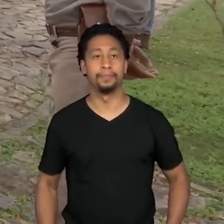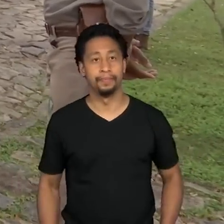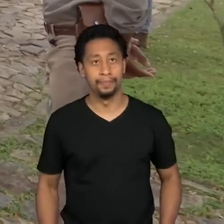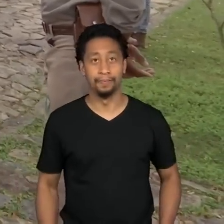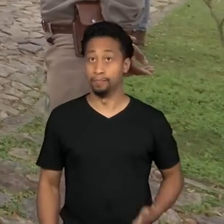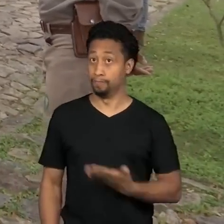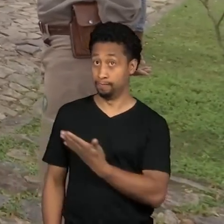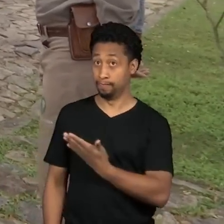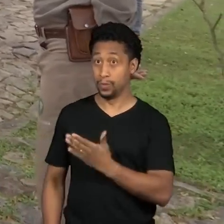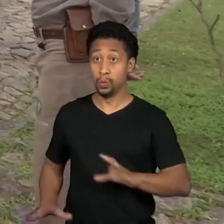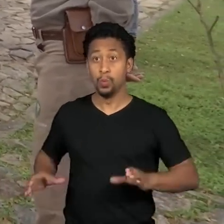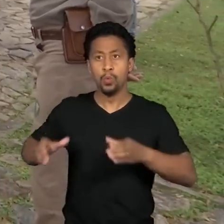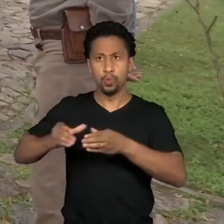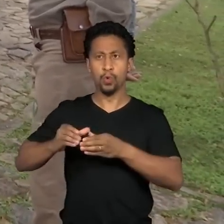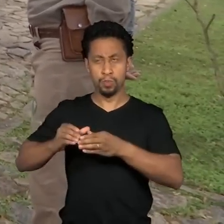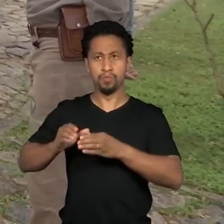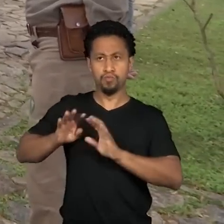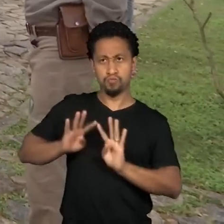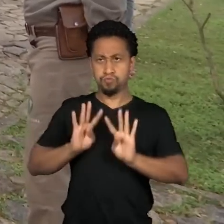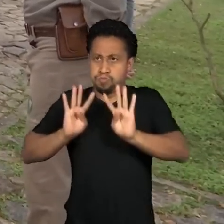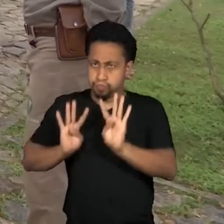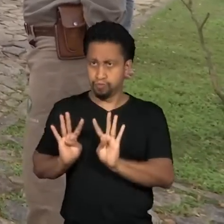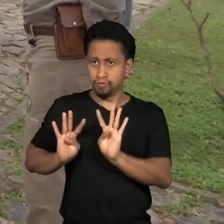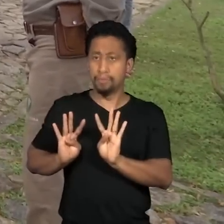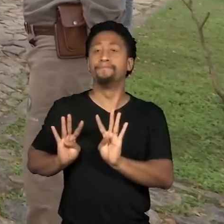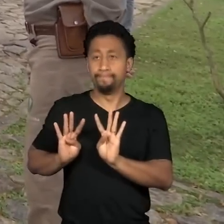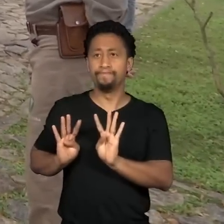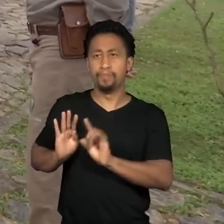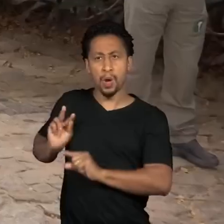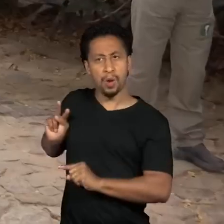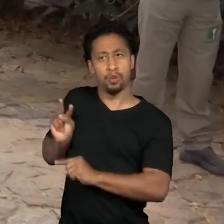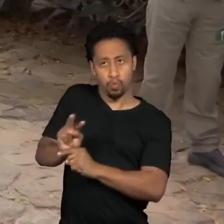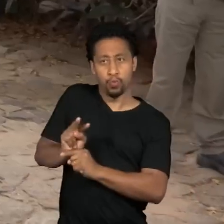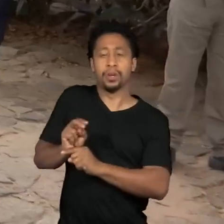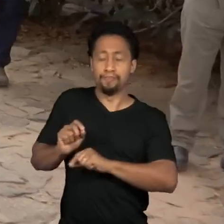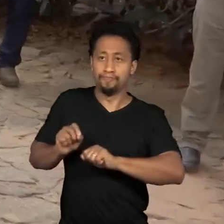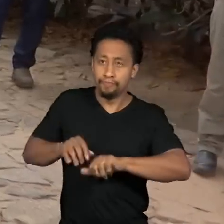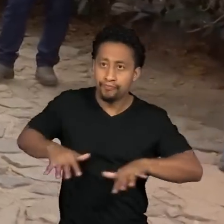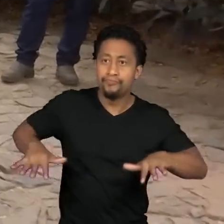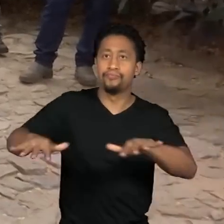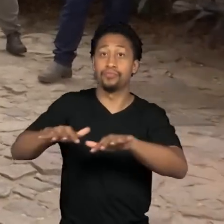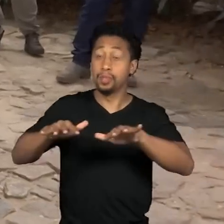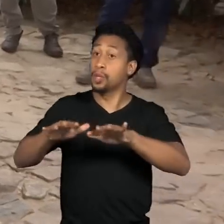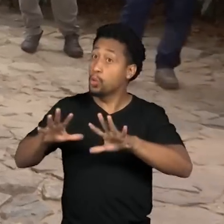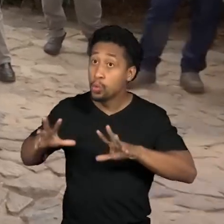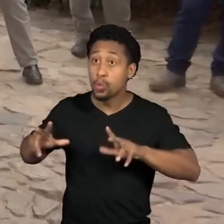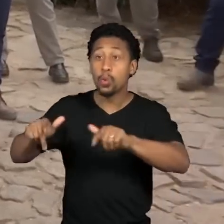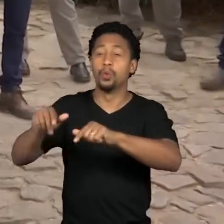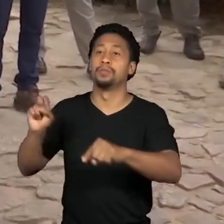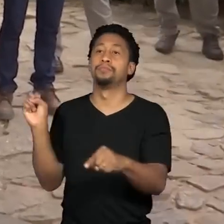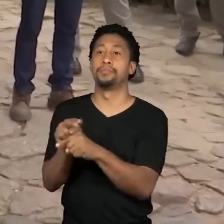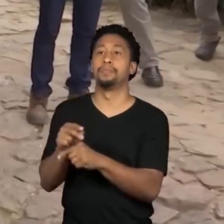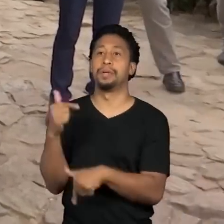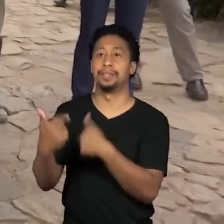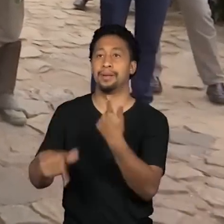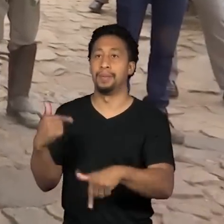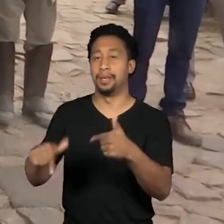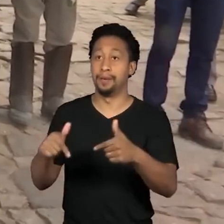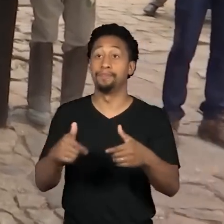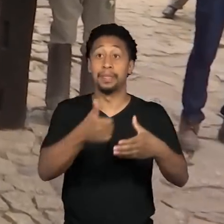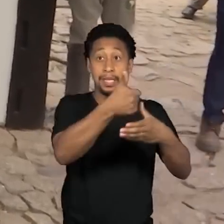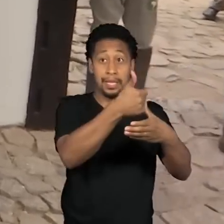Sentinelas da ecologia, mais de 90% dos estudantes do NERE estão hoje empregados. 6 em cada